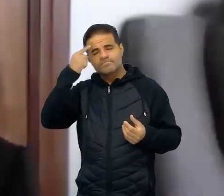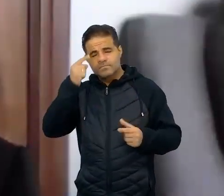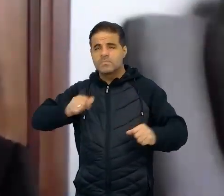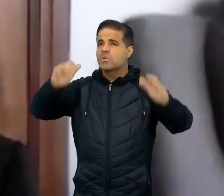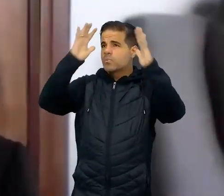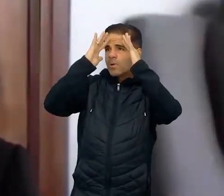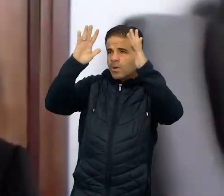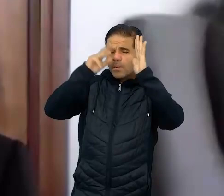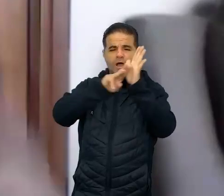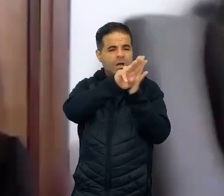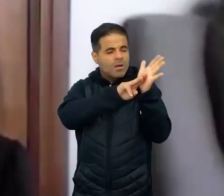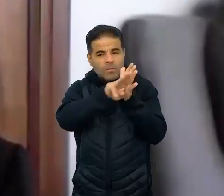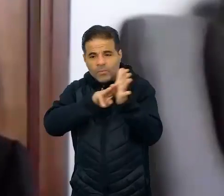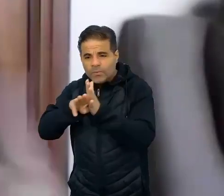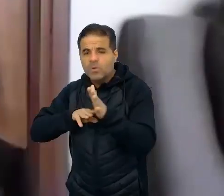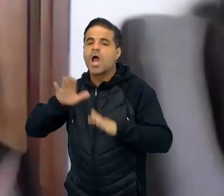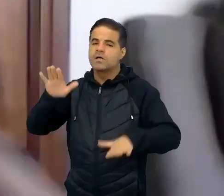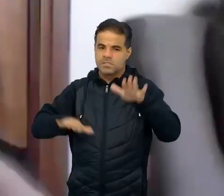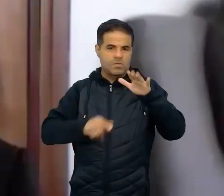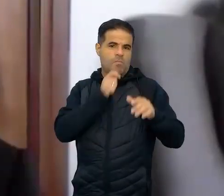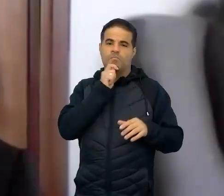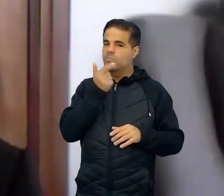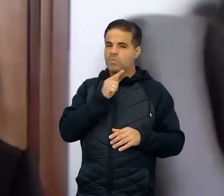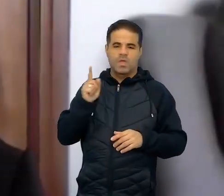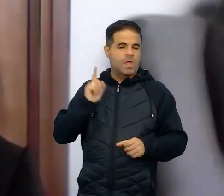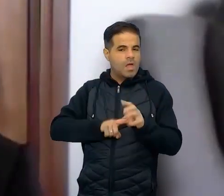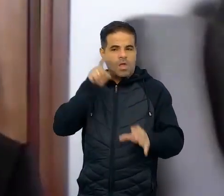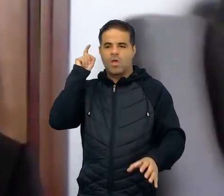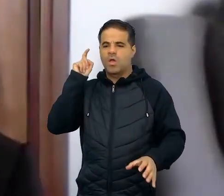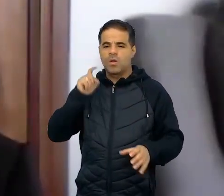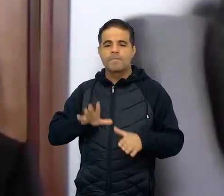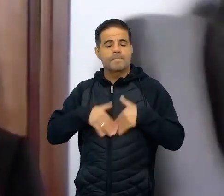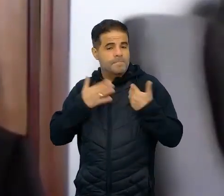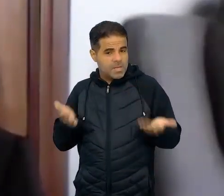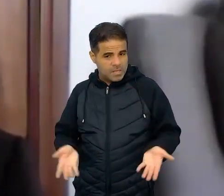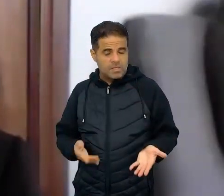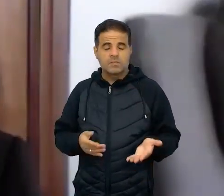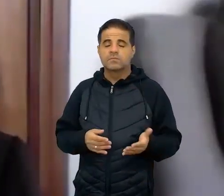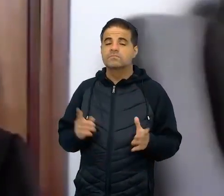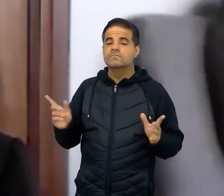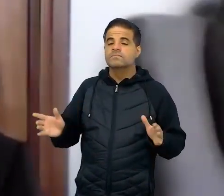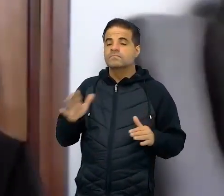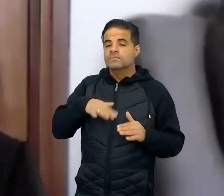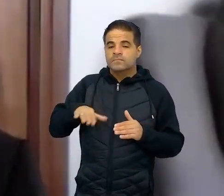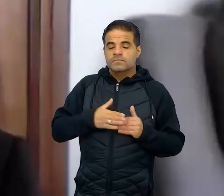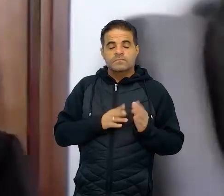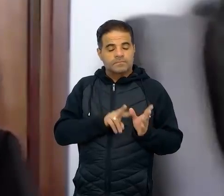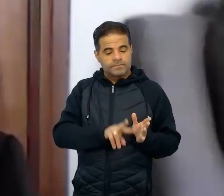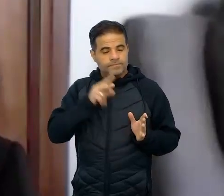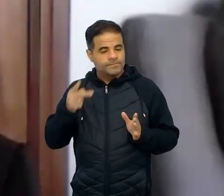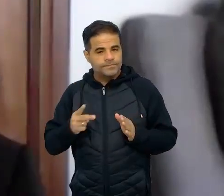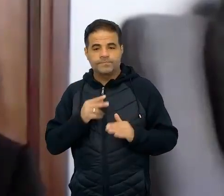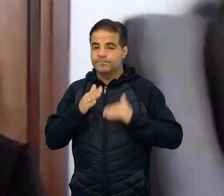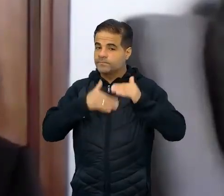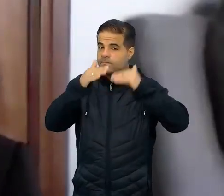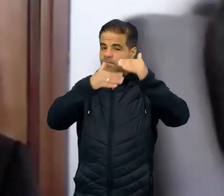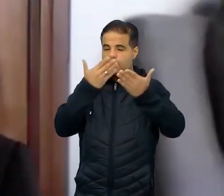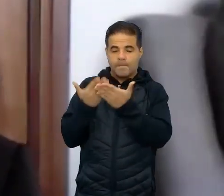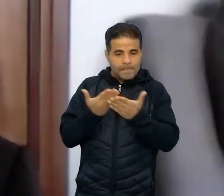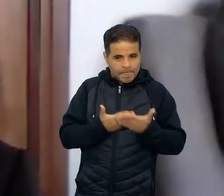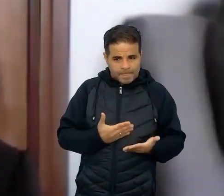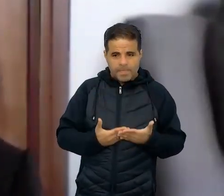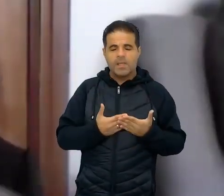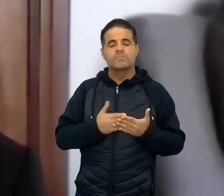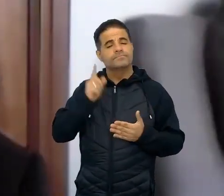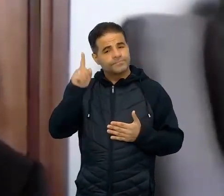determinada metodologia, que às vezes eles não têm algumas autonomias. Mas para o menino do médio, né, o menino do nono ano, estudante do nono